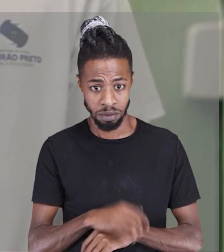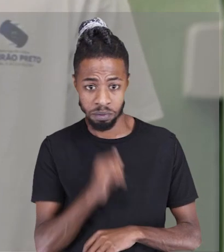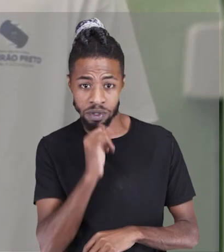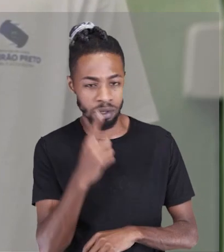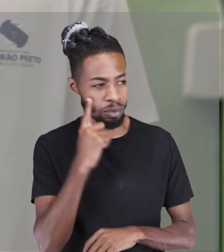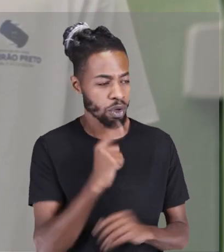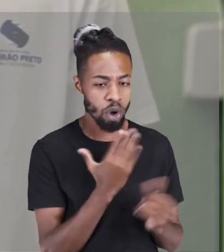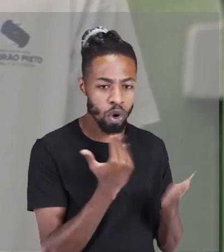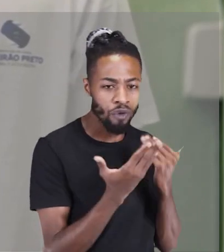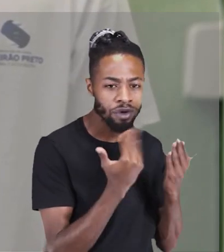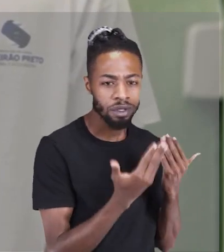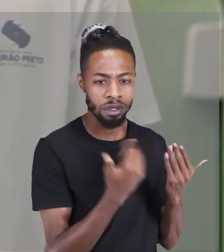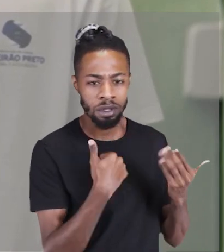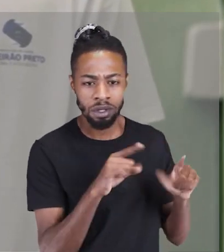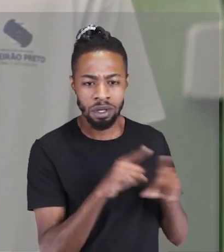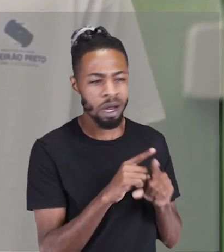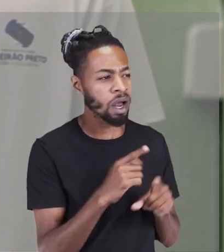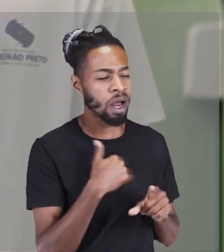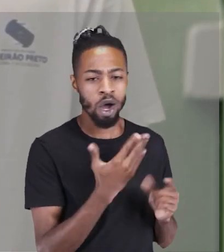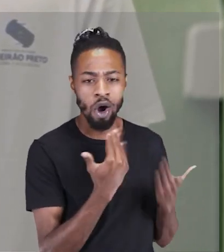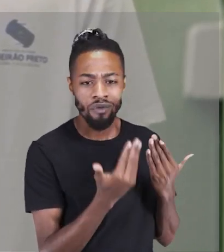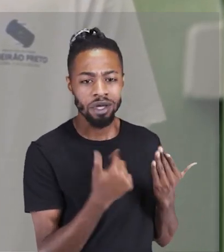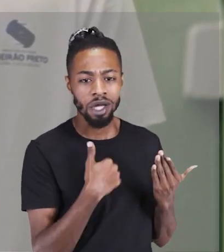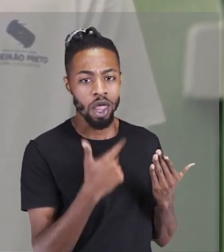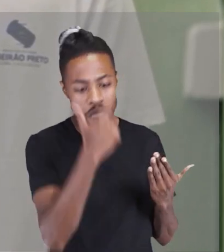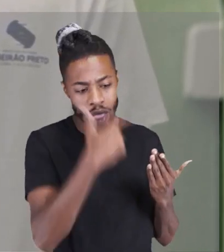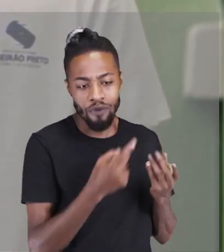comigo, você conversando. Você